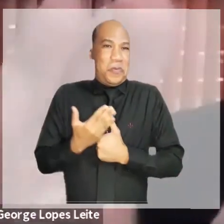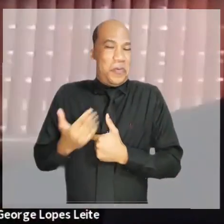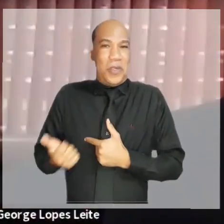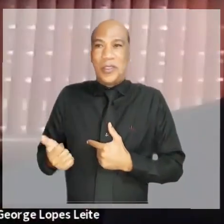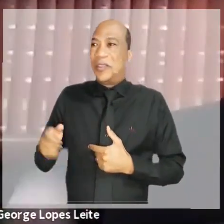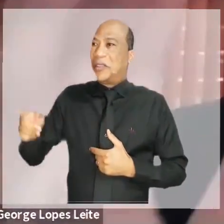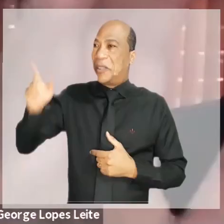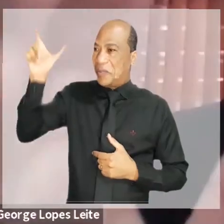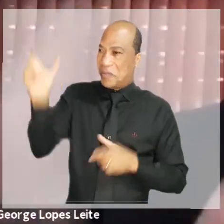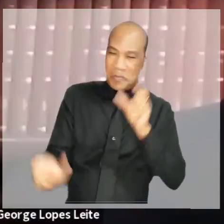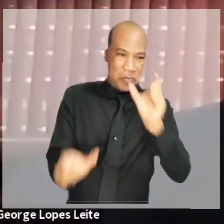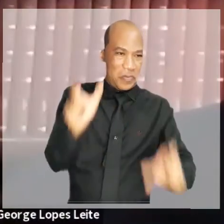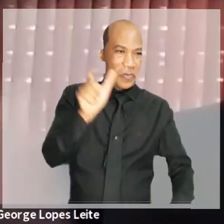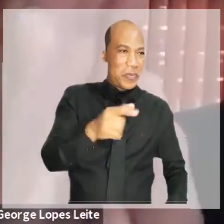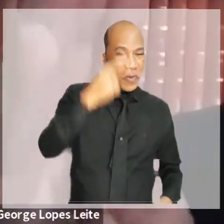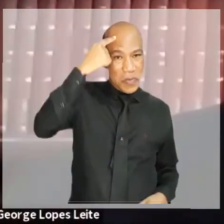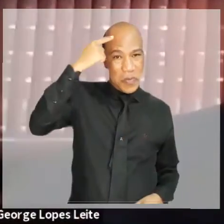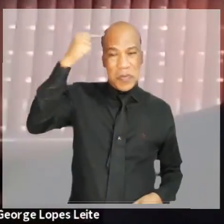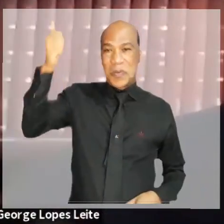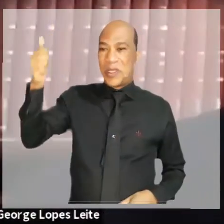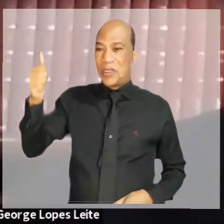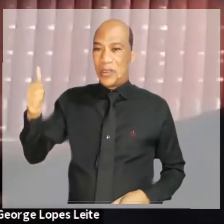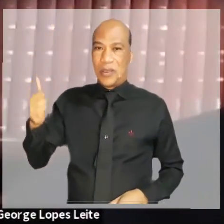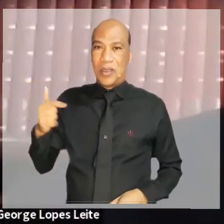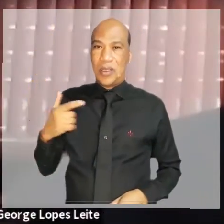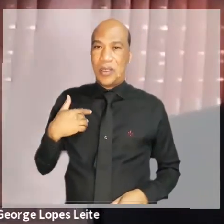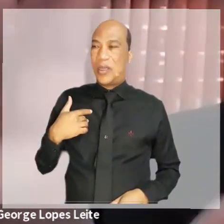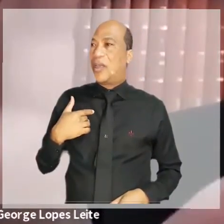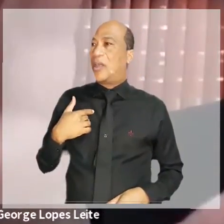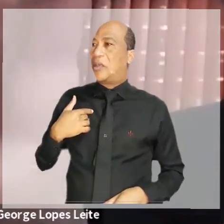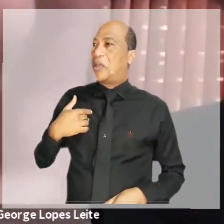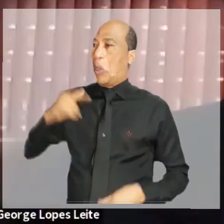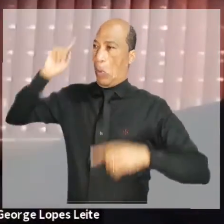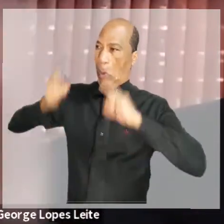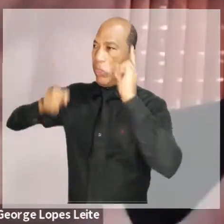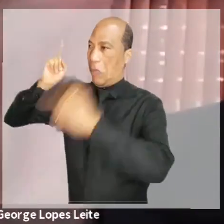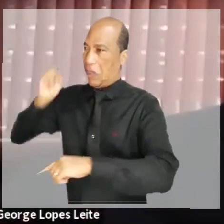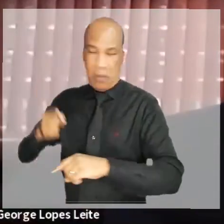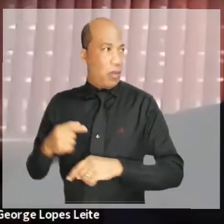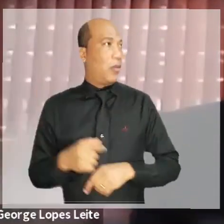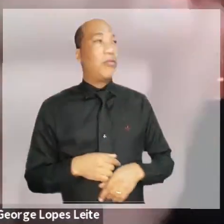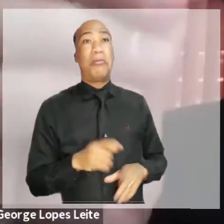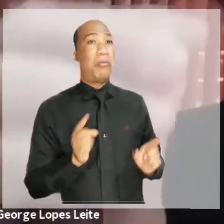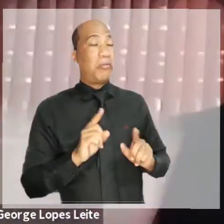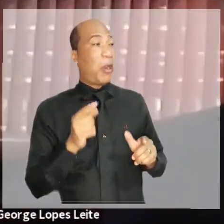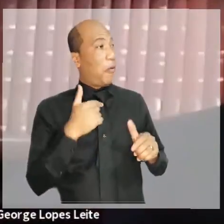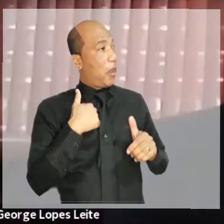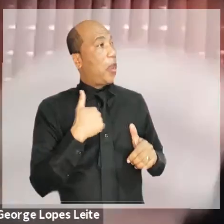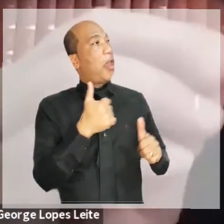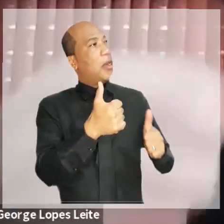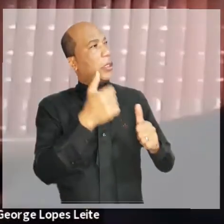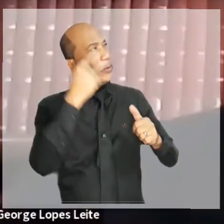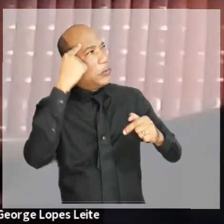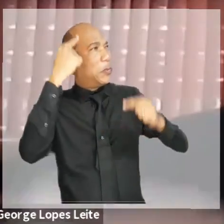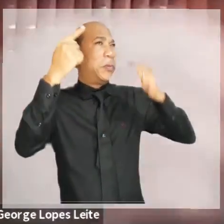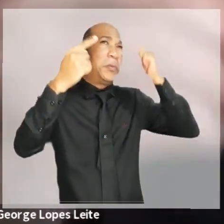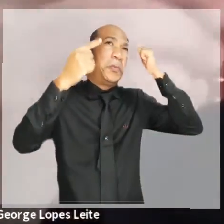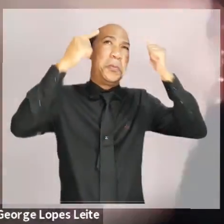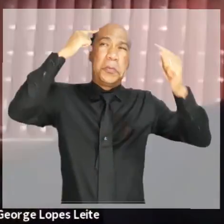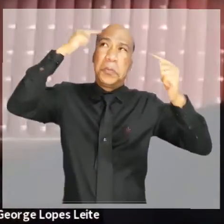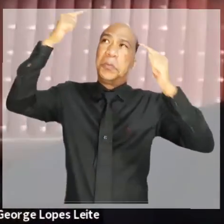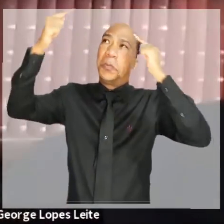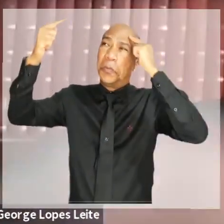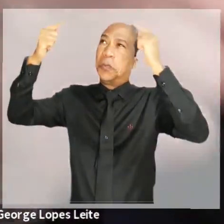coisa, uma ideia no seu pensamento, é um fio condutor, que é transformar o nosso tribunal num modelo de eficiência,